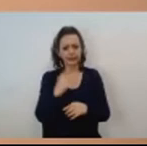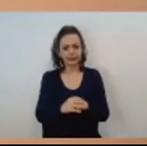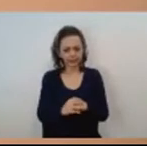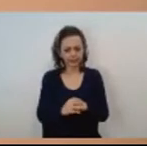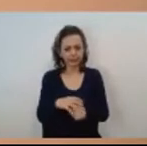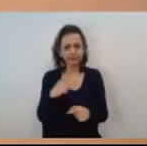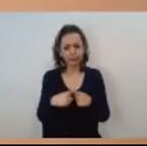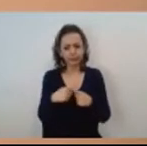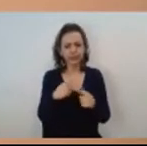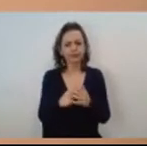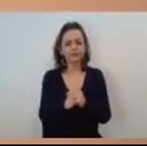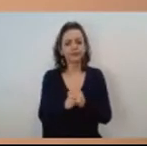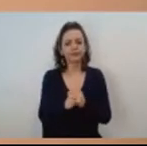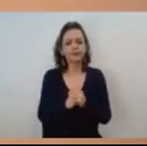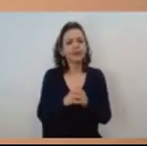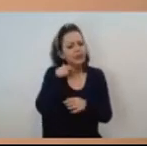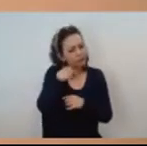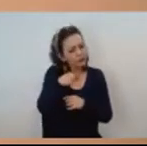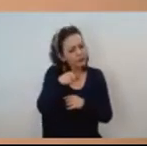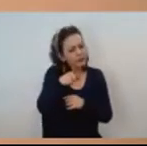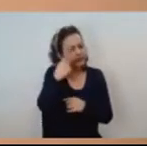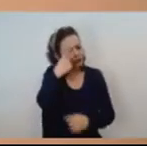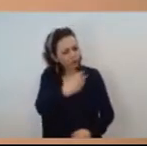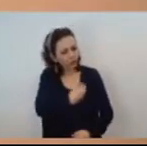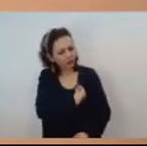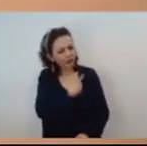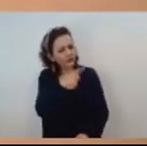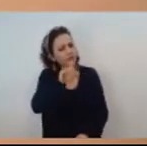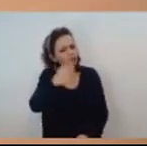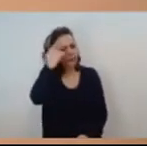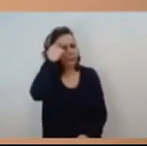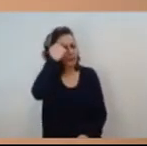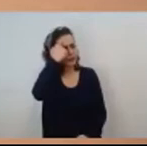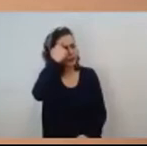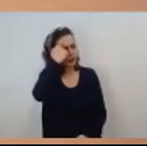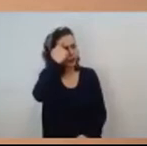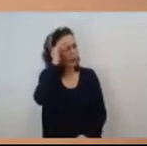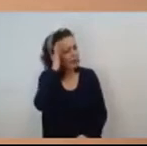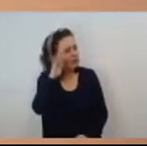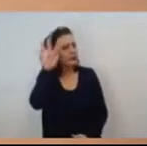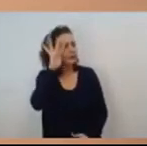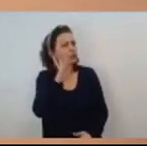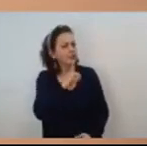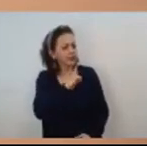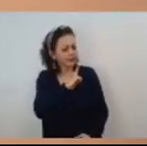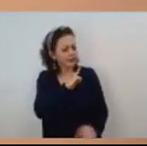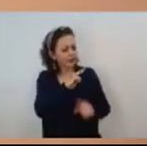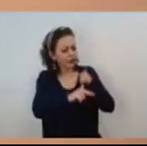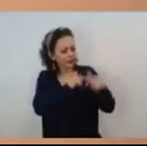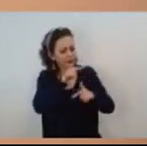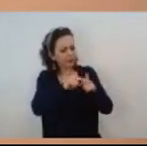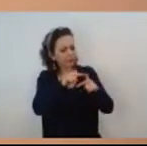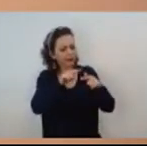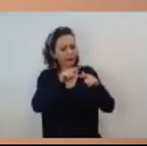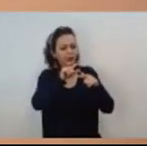que você teria uma colega uma subordinada uma pessoa transa e eu pensava nisso a gente colocava naquelas caixinhas